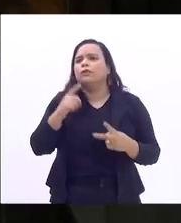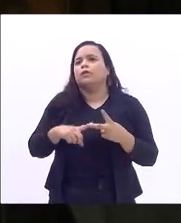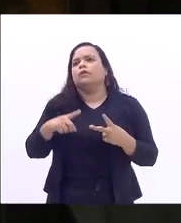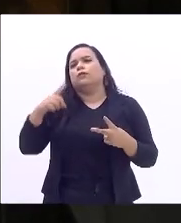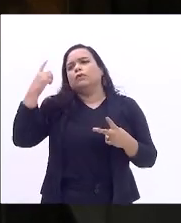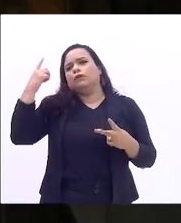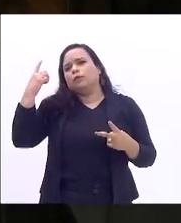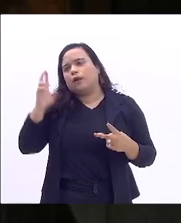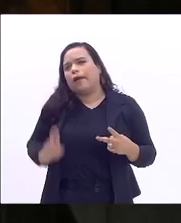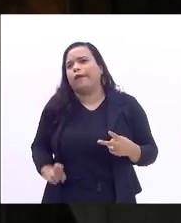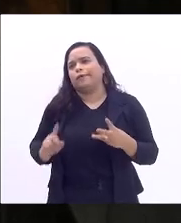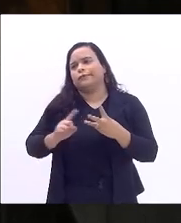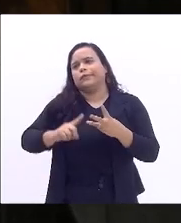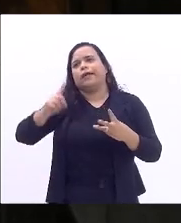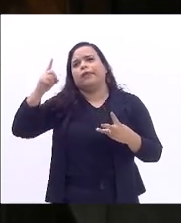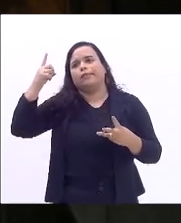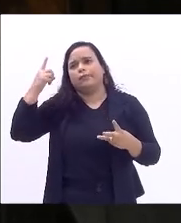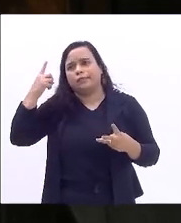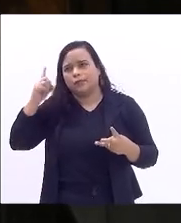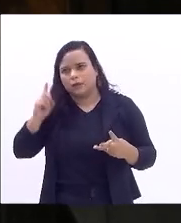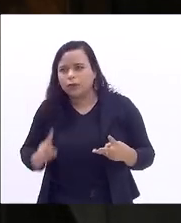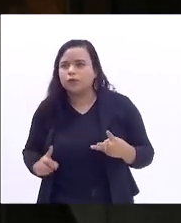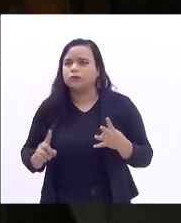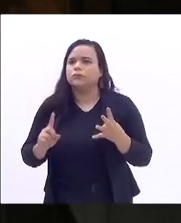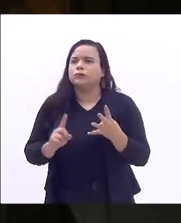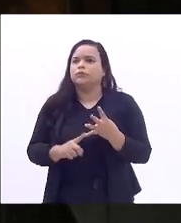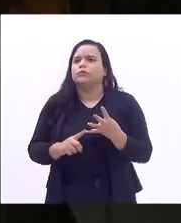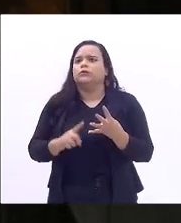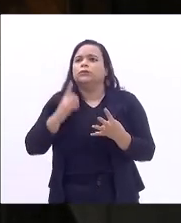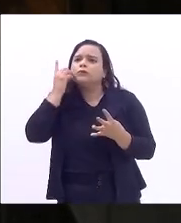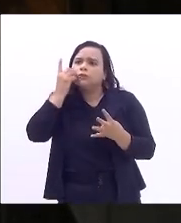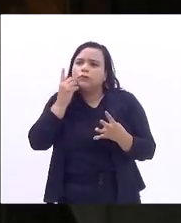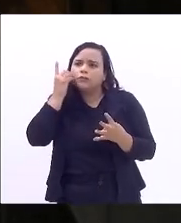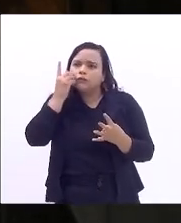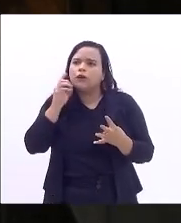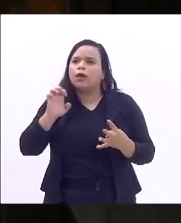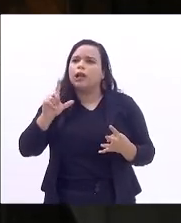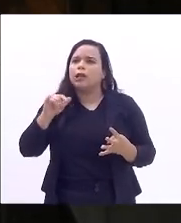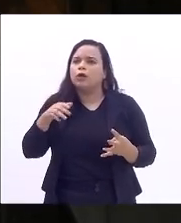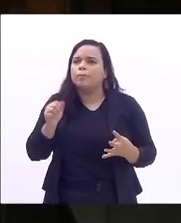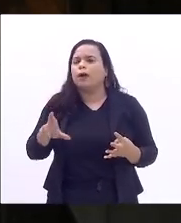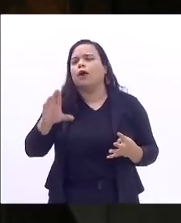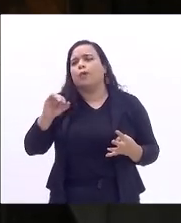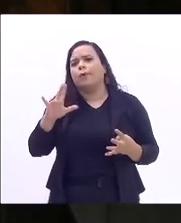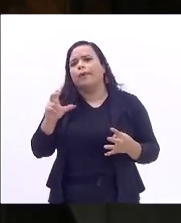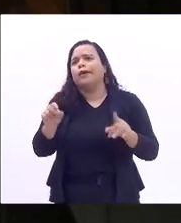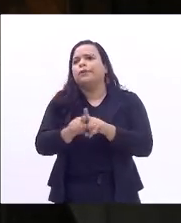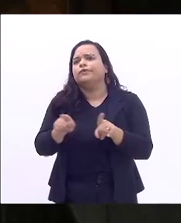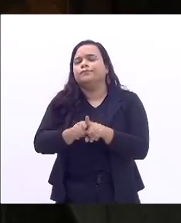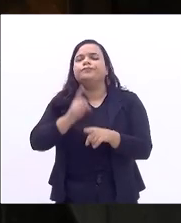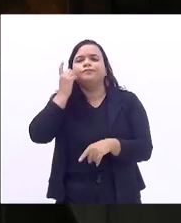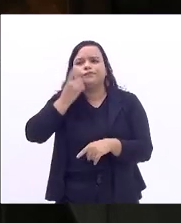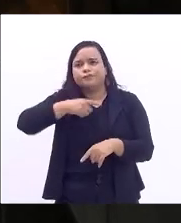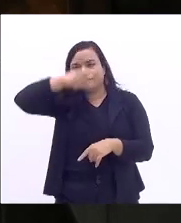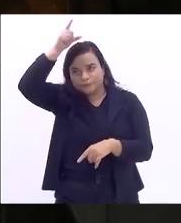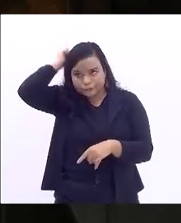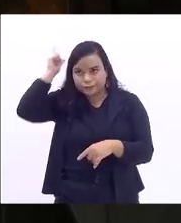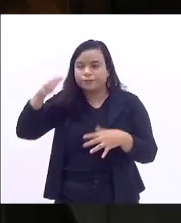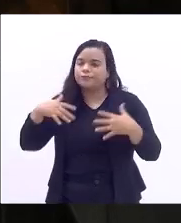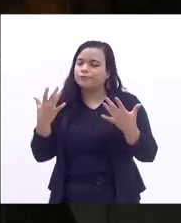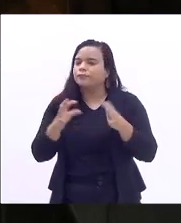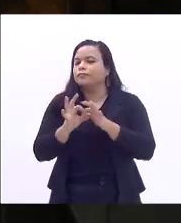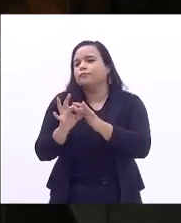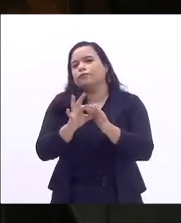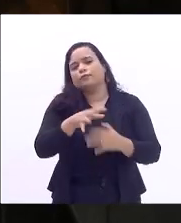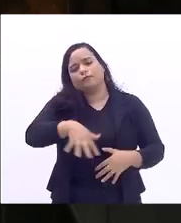a deputado a Renata a deputada Dani Deputado Eliomar Coelho Deputado Luiz Paula então nosso